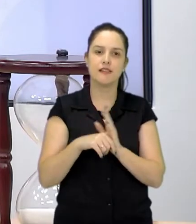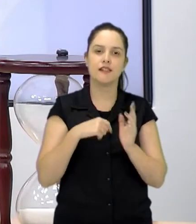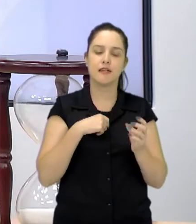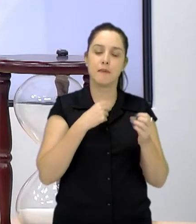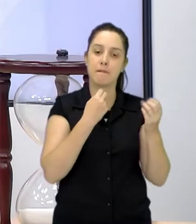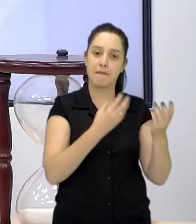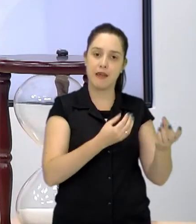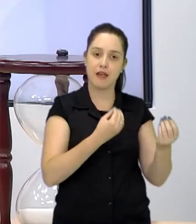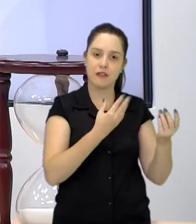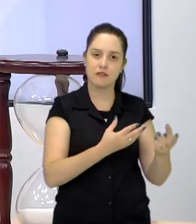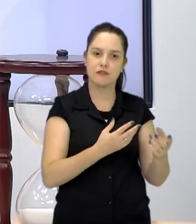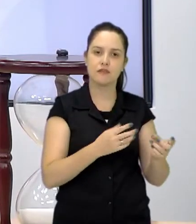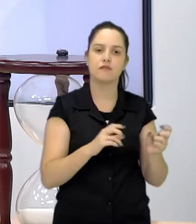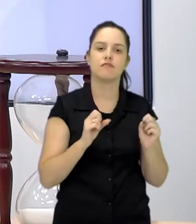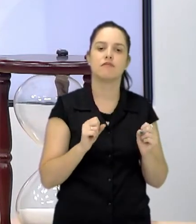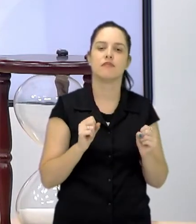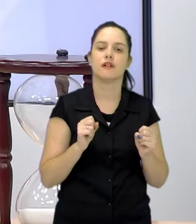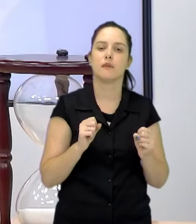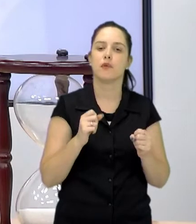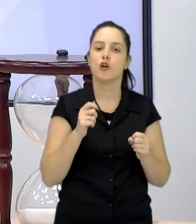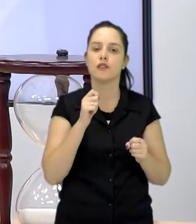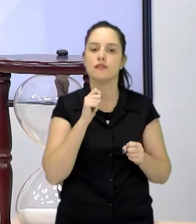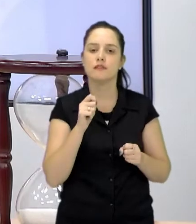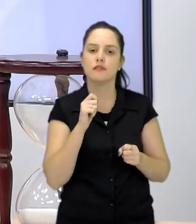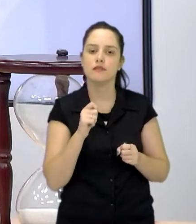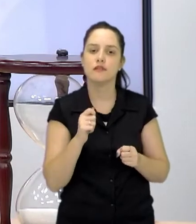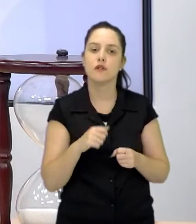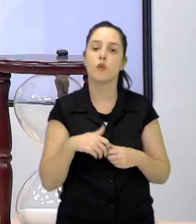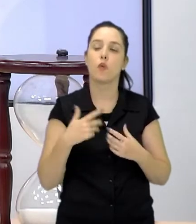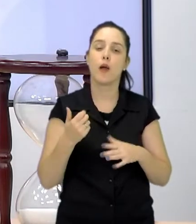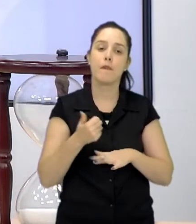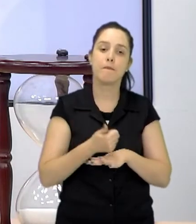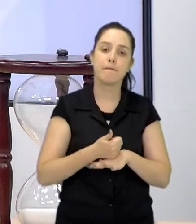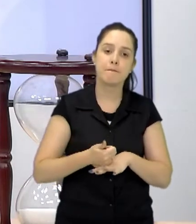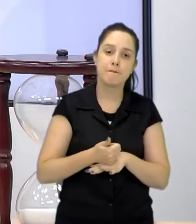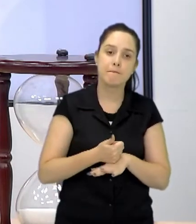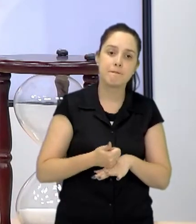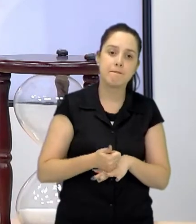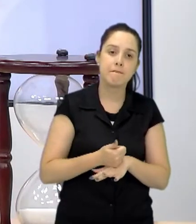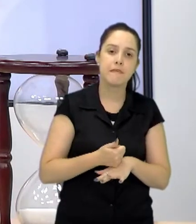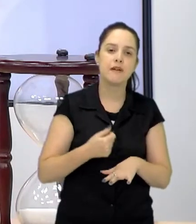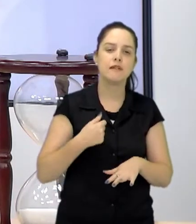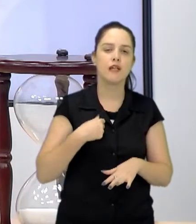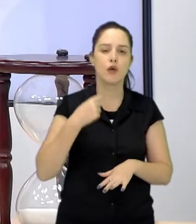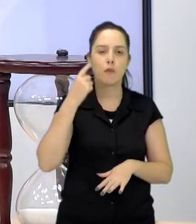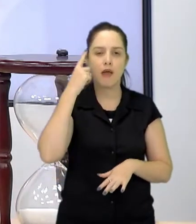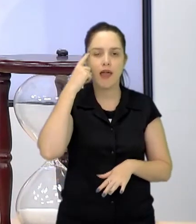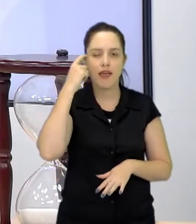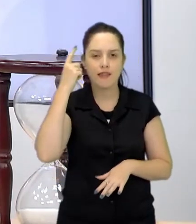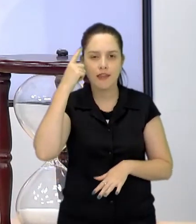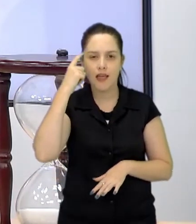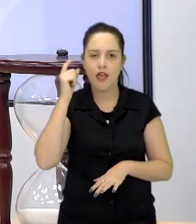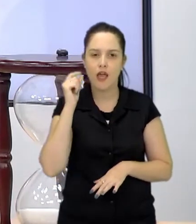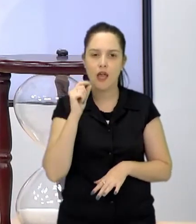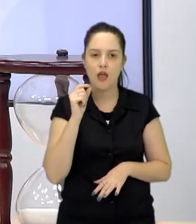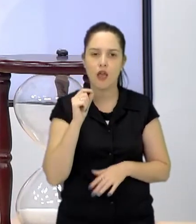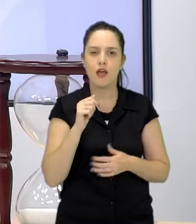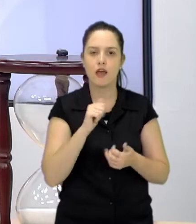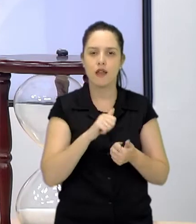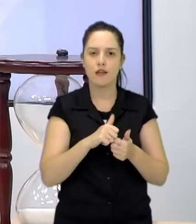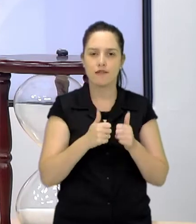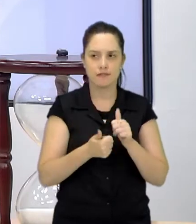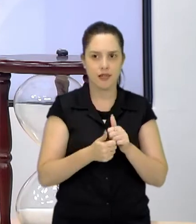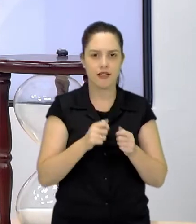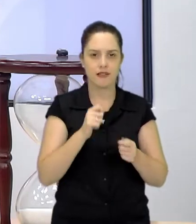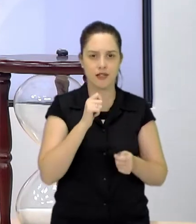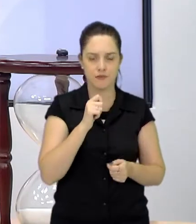tá bom? Falando quem é o entrevistado, qual a profissão, para as pessoas já terem uma ideia do que será tratado na